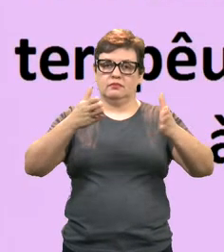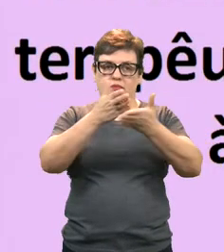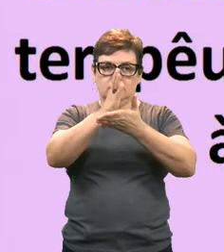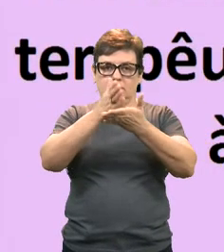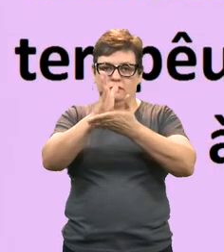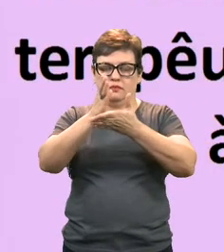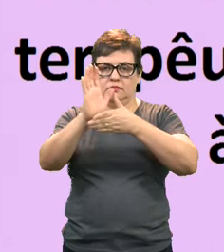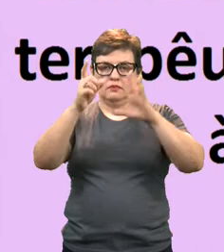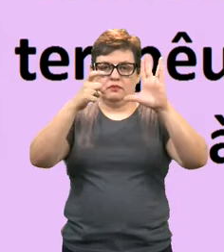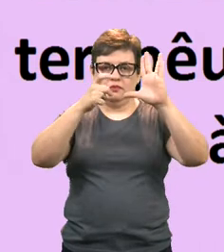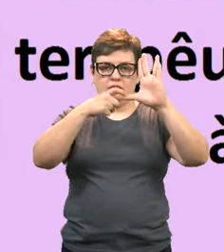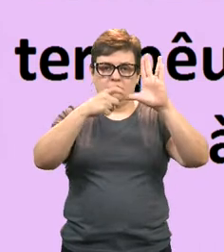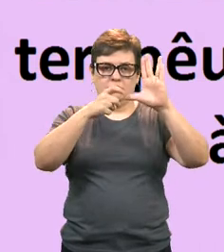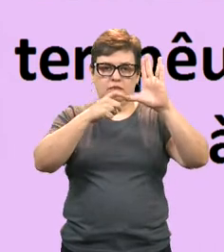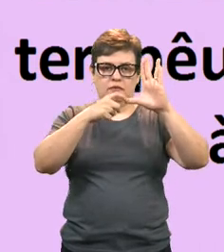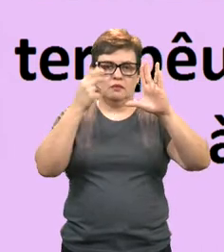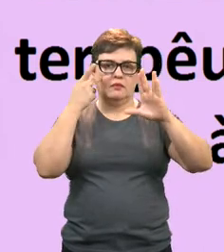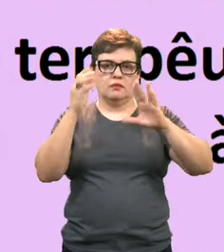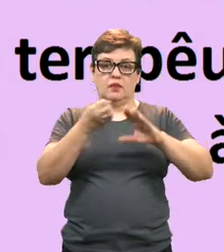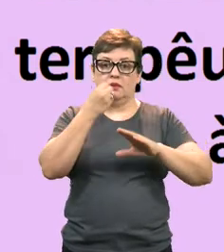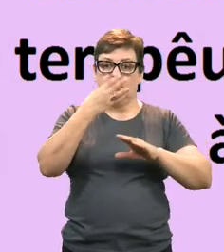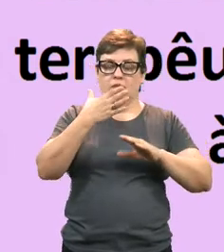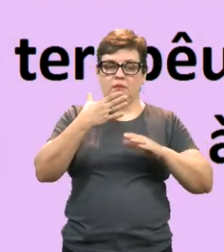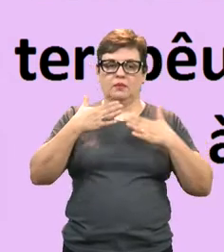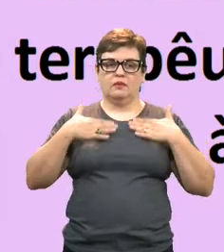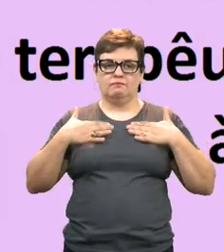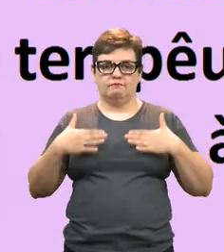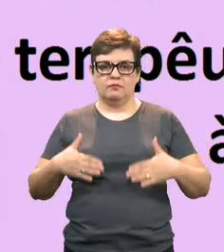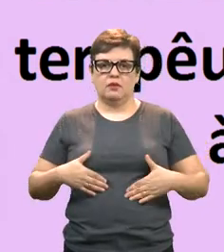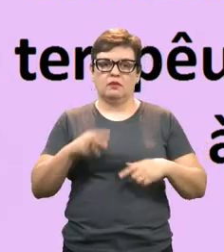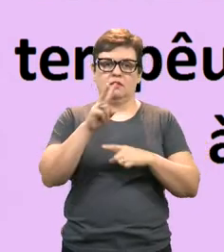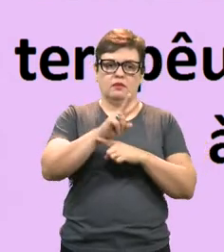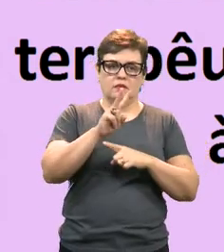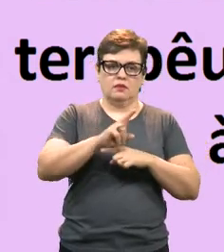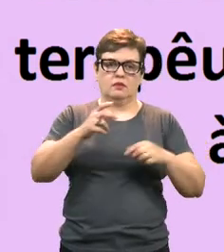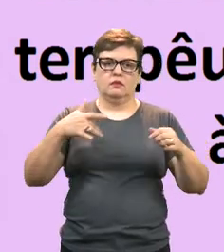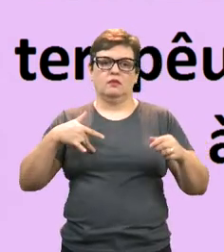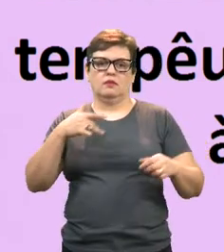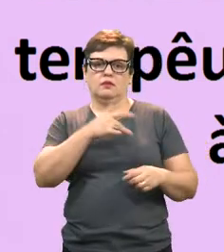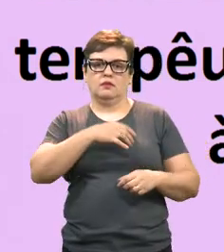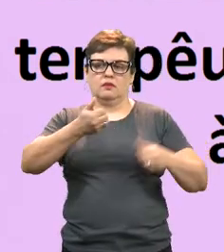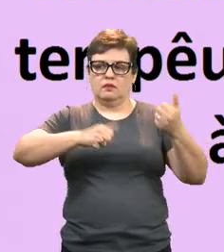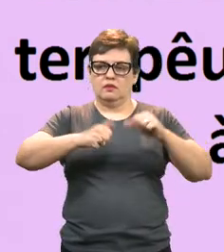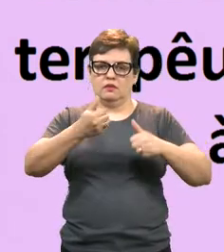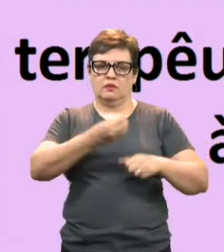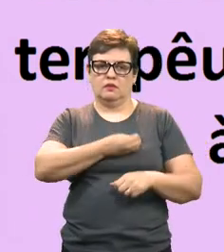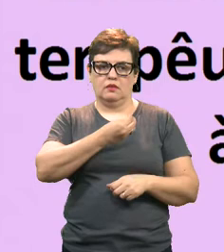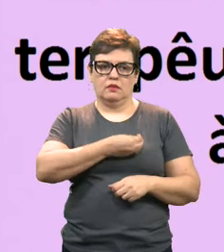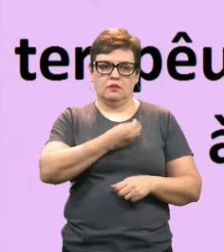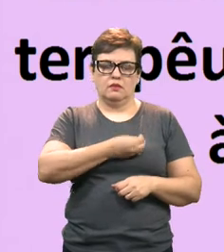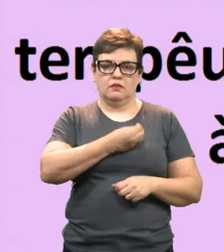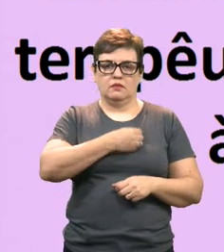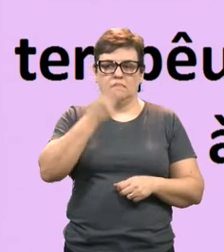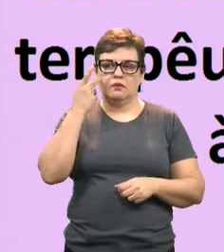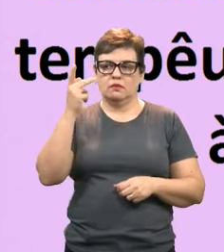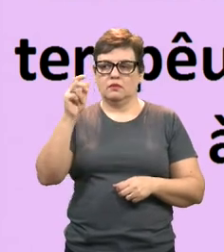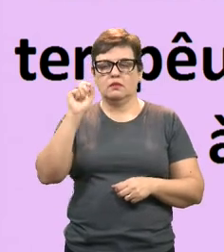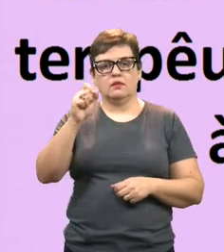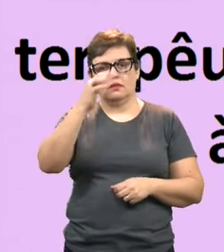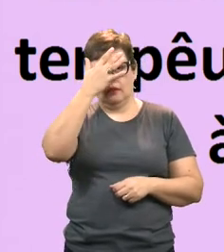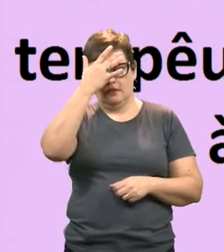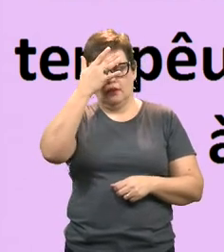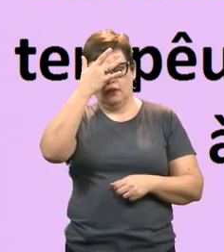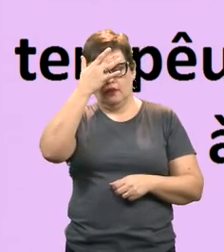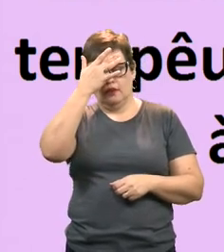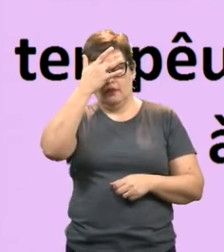acesso à cannabis medicinal para o bem-estar terapêutico, saúde e qualidade de vida àqueles que